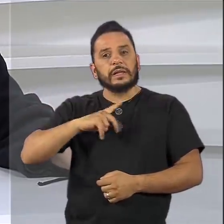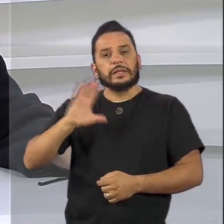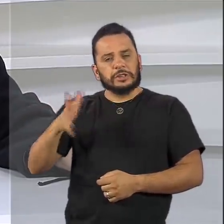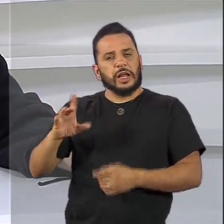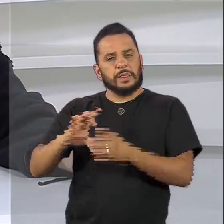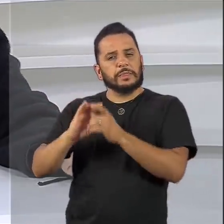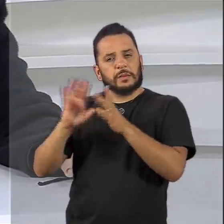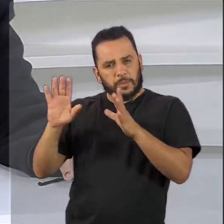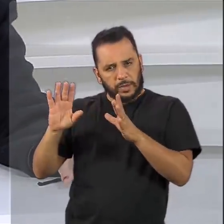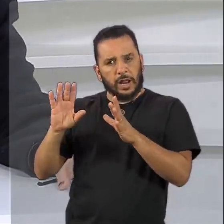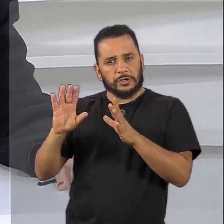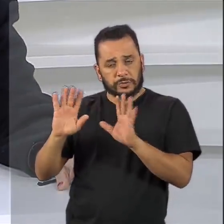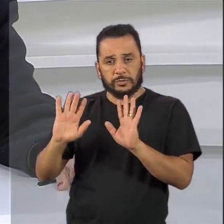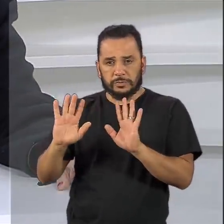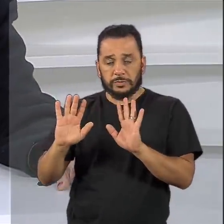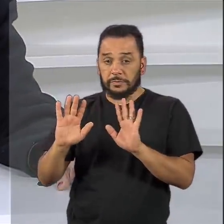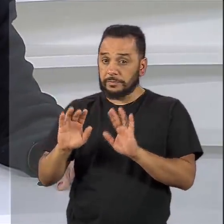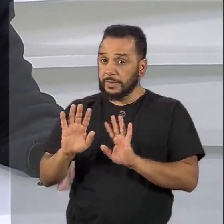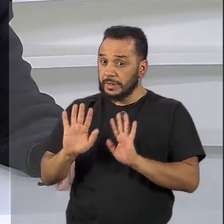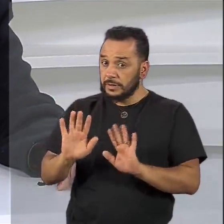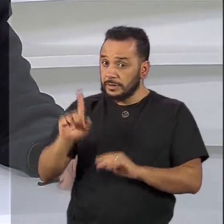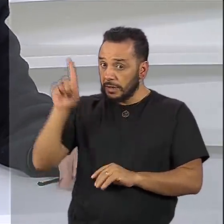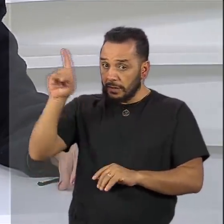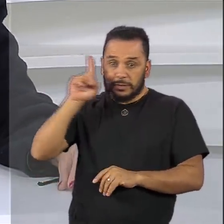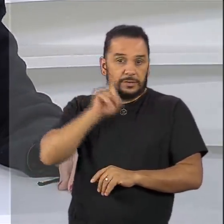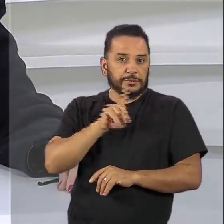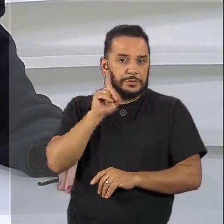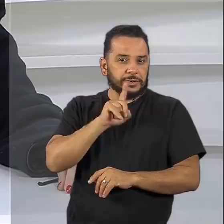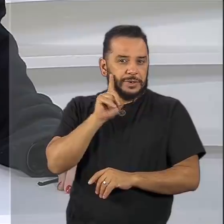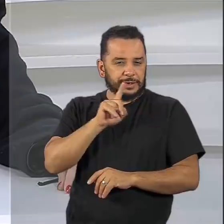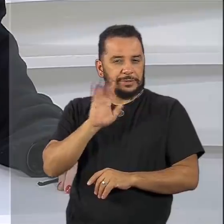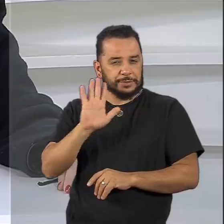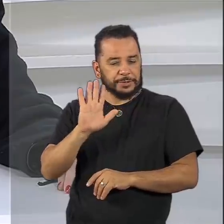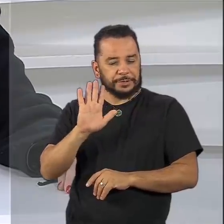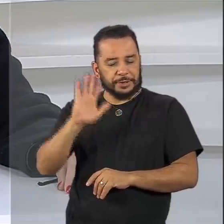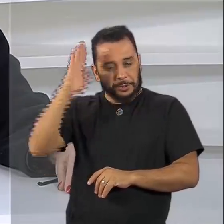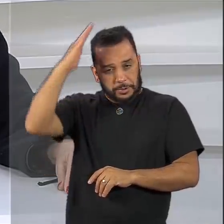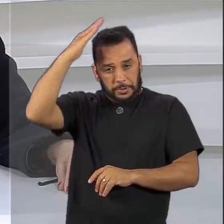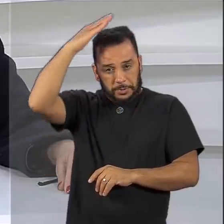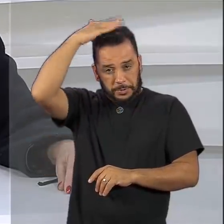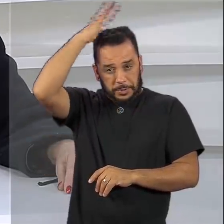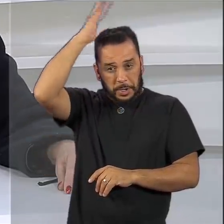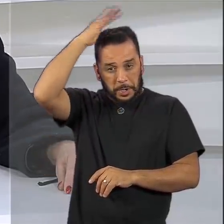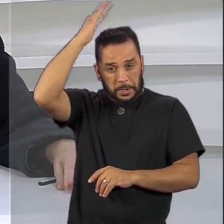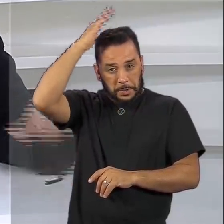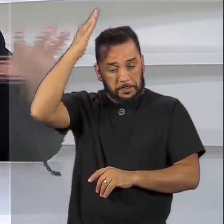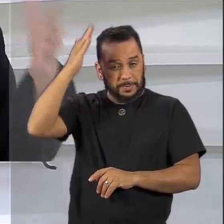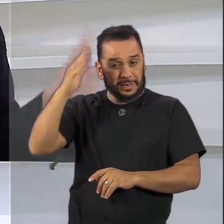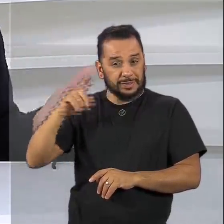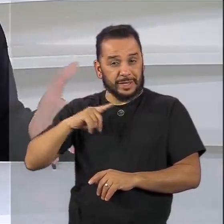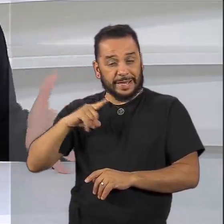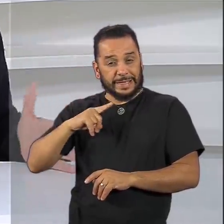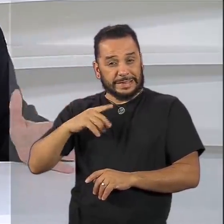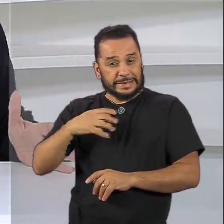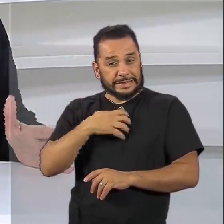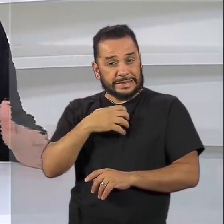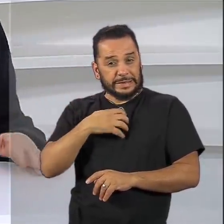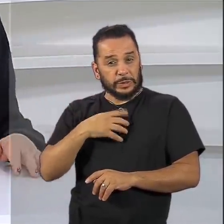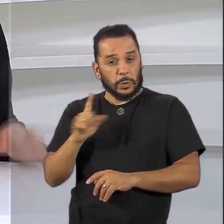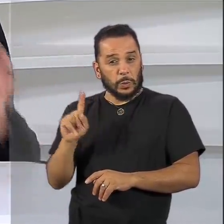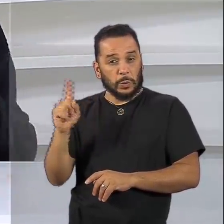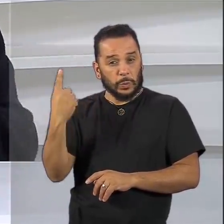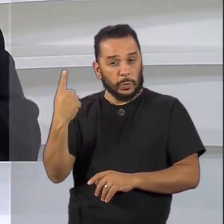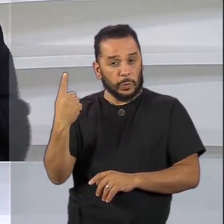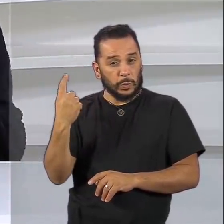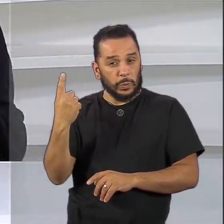a Venezuela. E nos Estados Unidos, o Trump é um caso muito particular. E aí é que eu tenho medo, gente, eu acho que é um bom debate para a gente